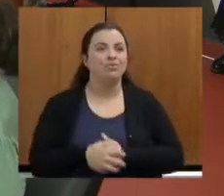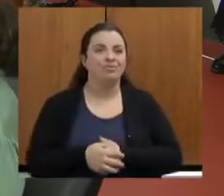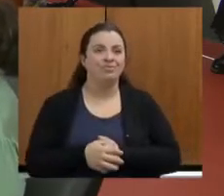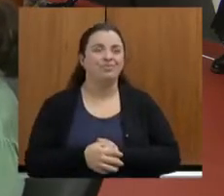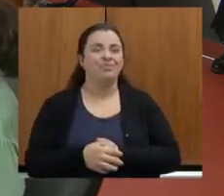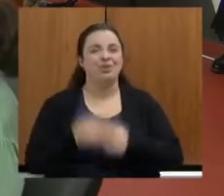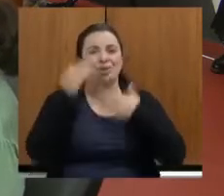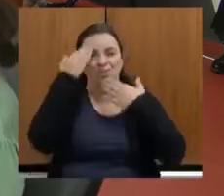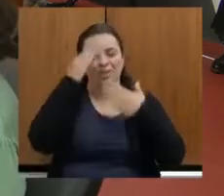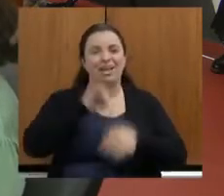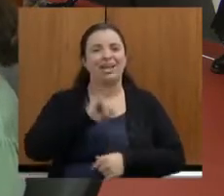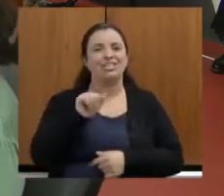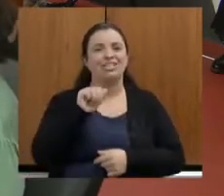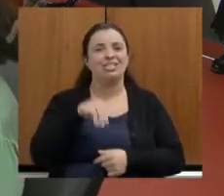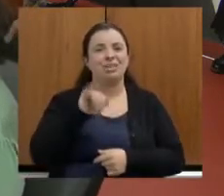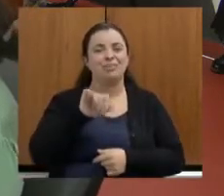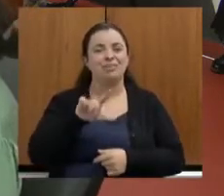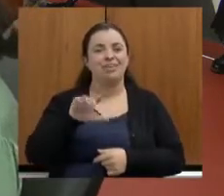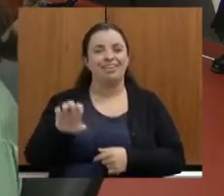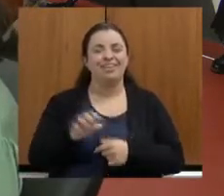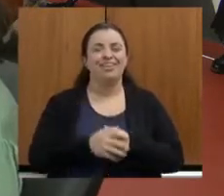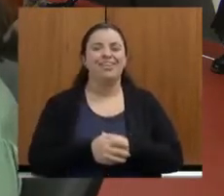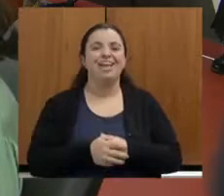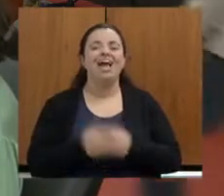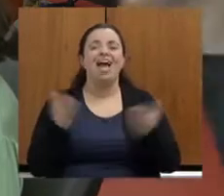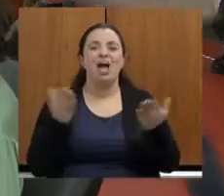agora eu passo para o Bernardo